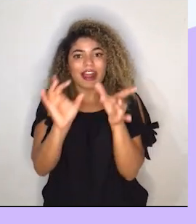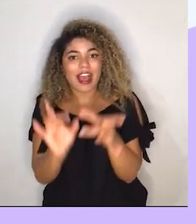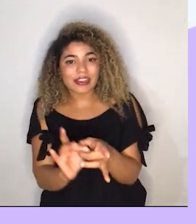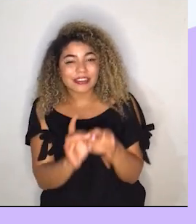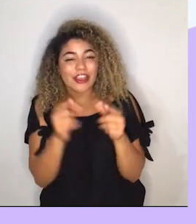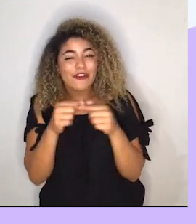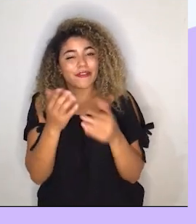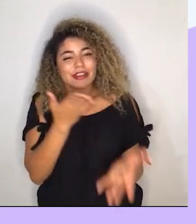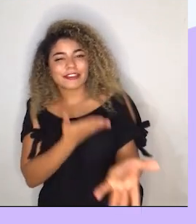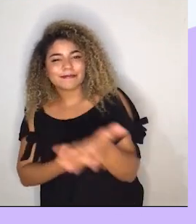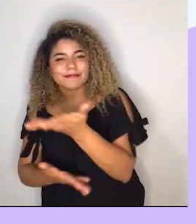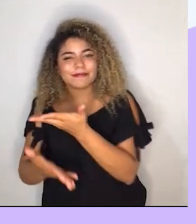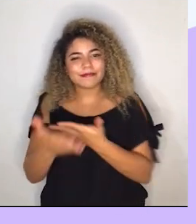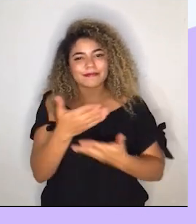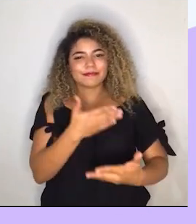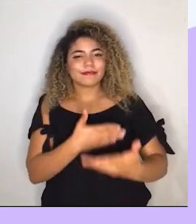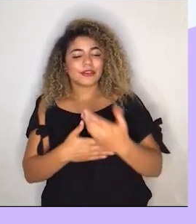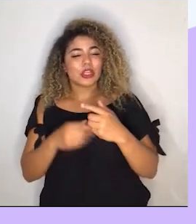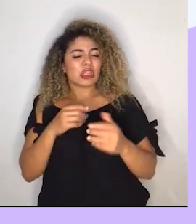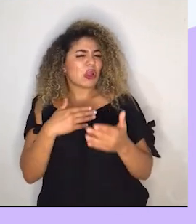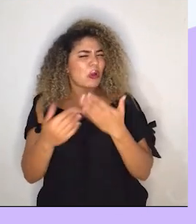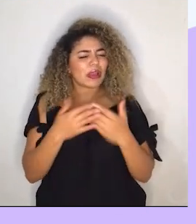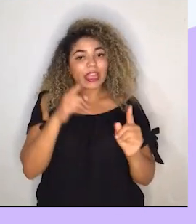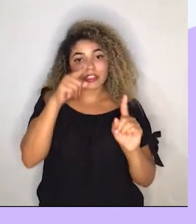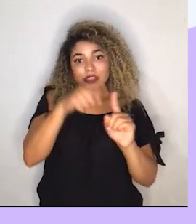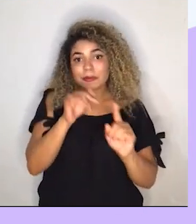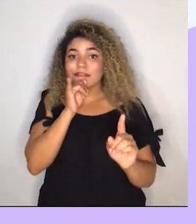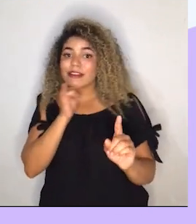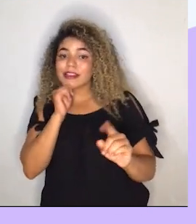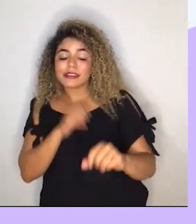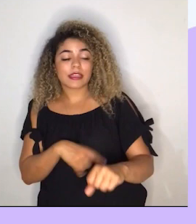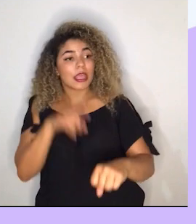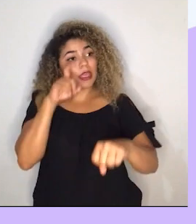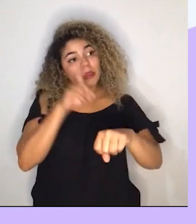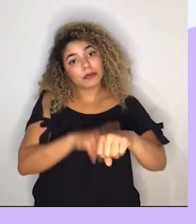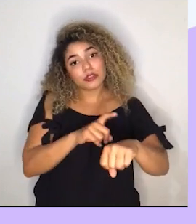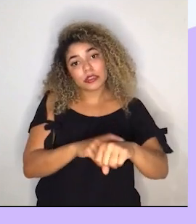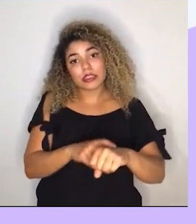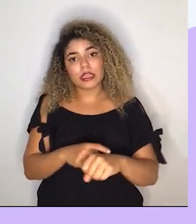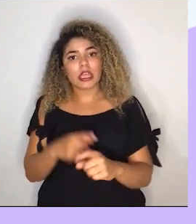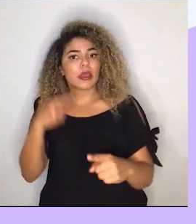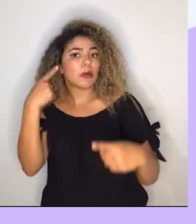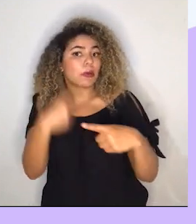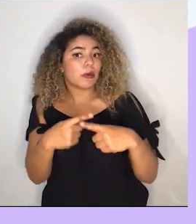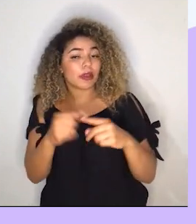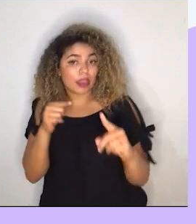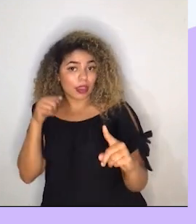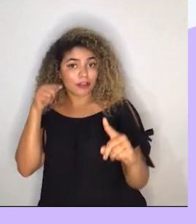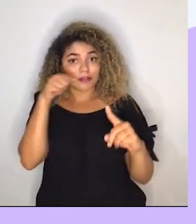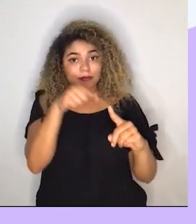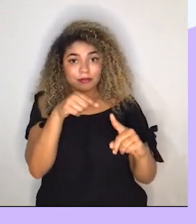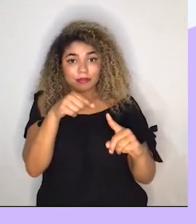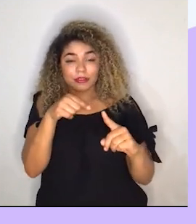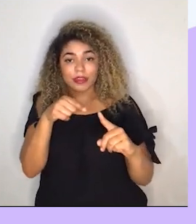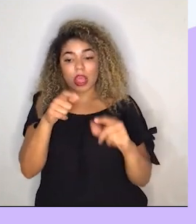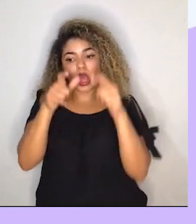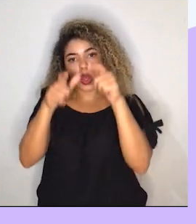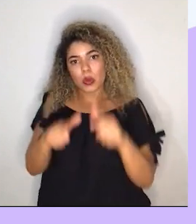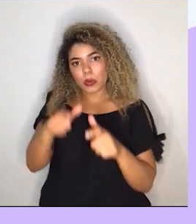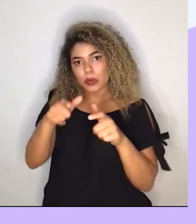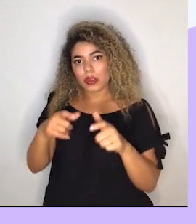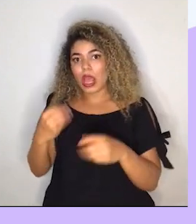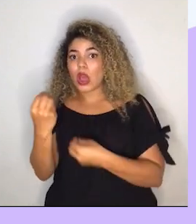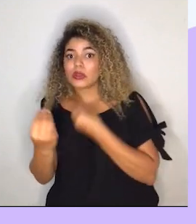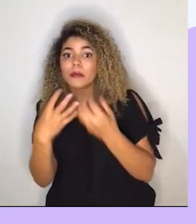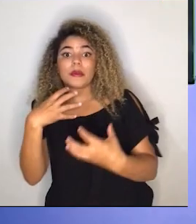e estabelece entre elas uma relação de algum tipo, como relação de tempo, de causa, finalidade, lugar